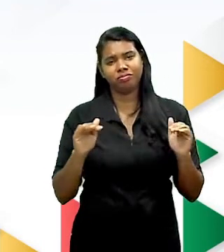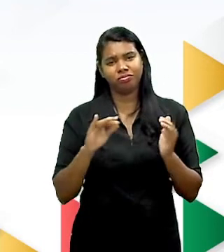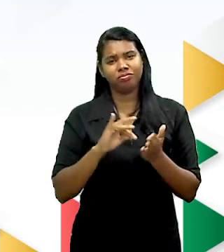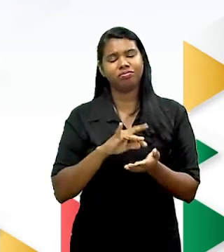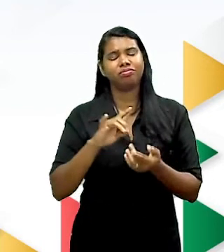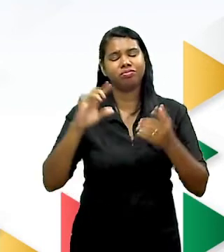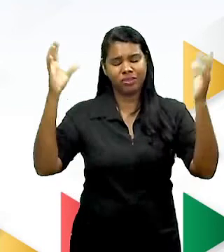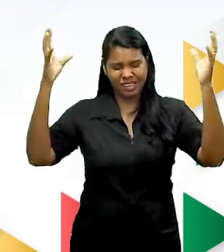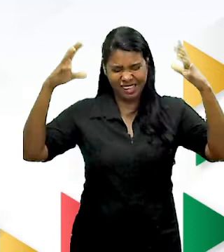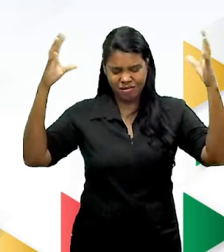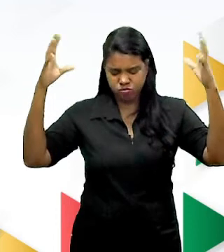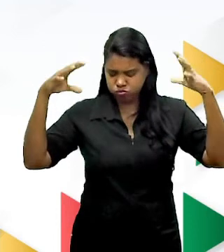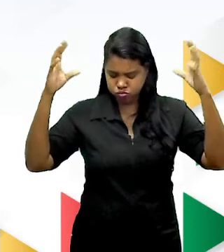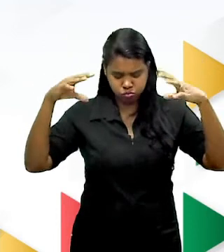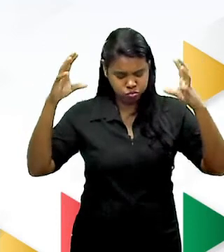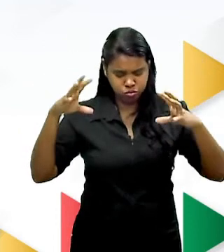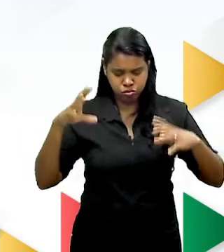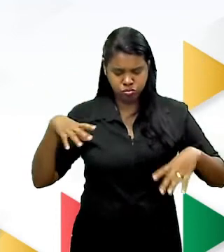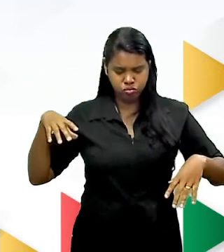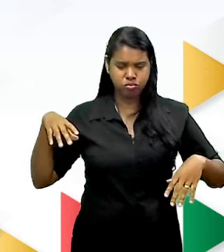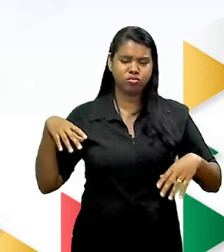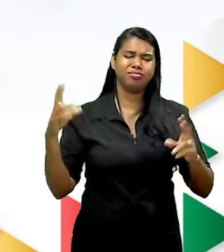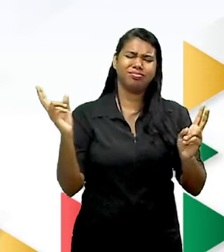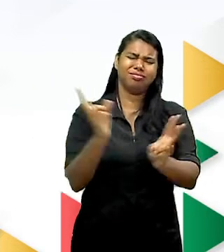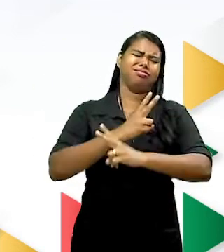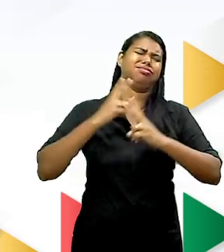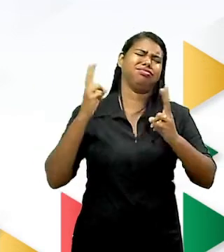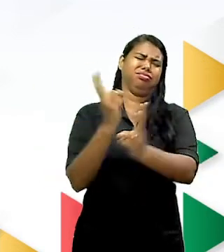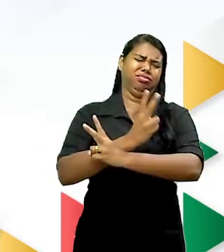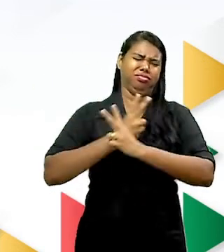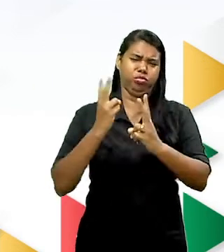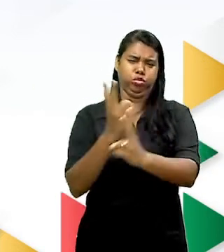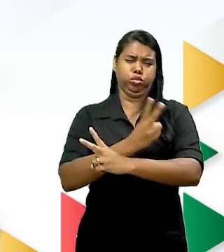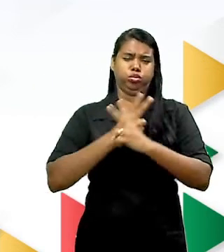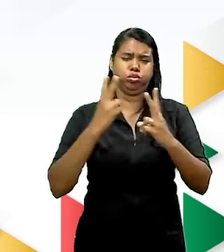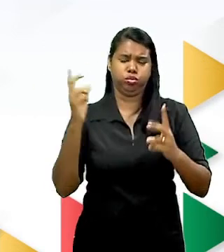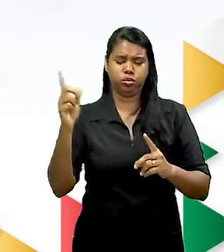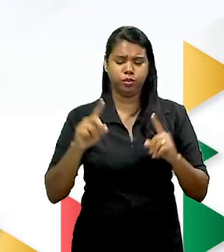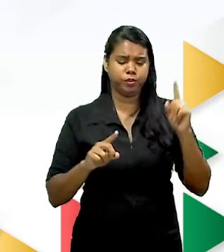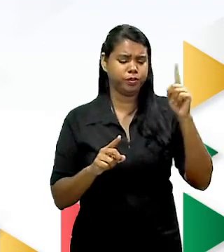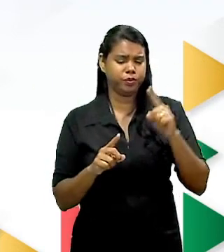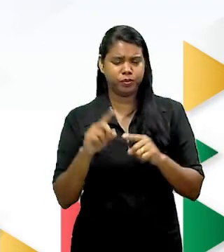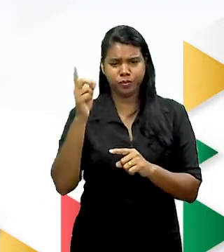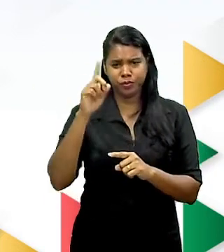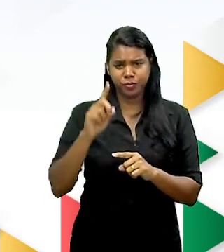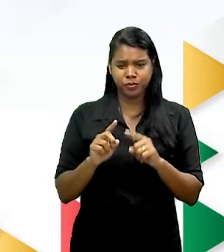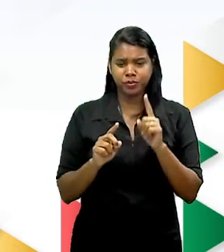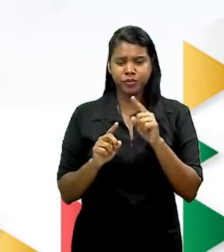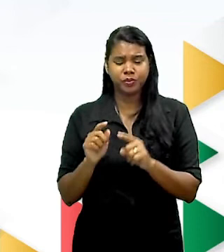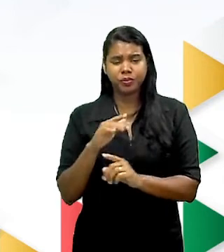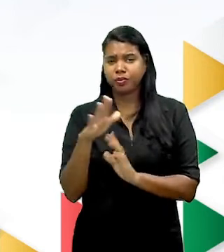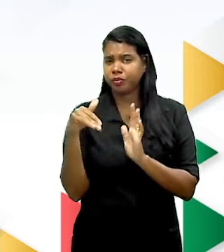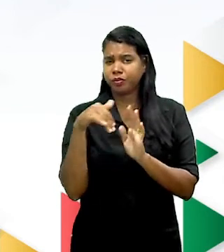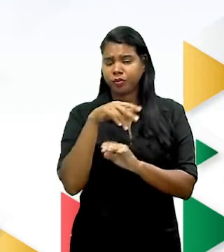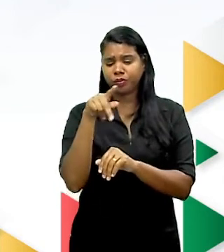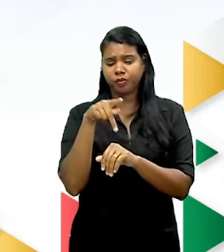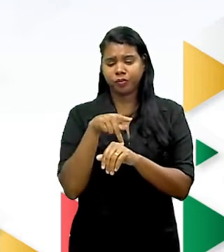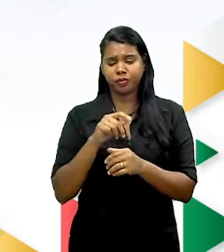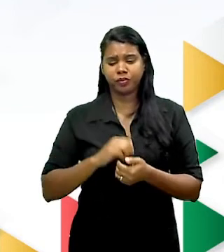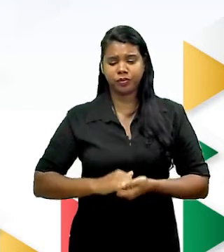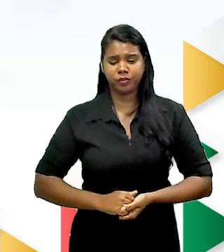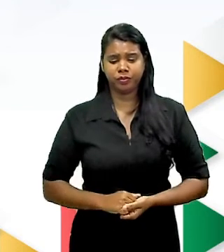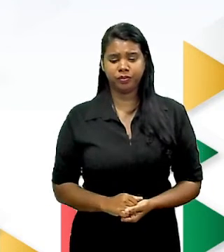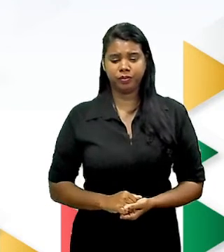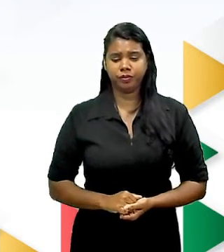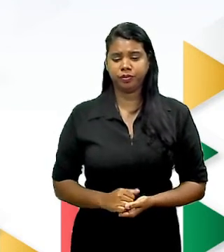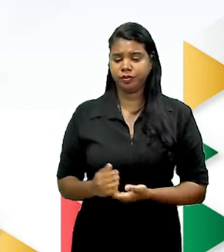de chuvas, e tempestades, resultando em diversas catástrofes por todo o país.